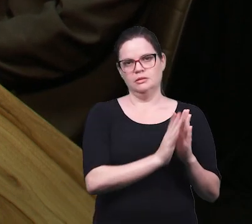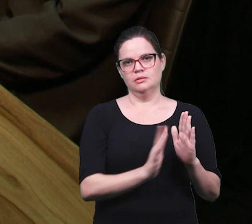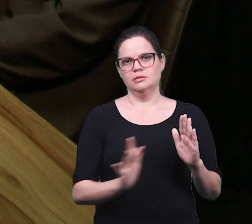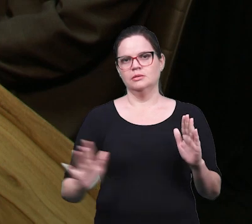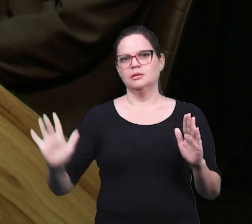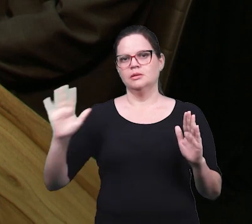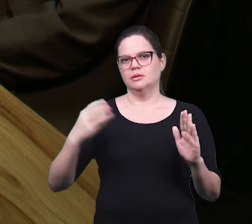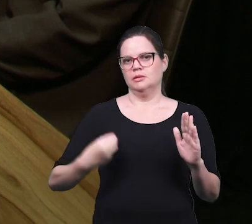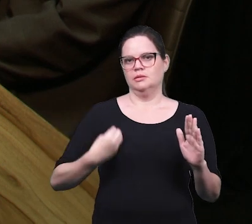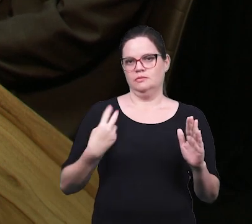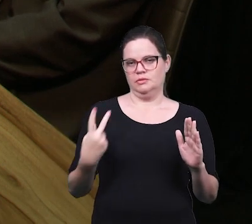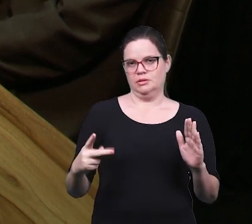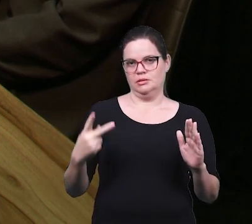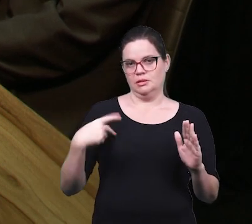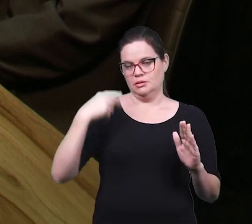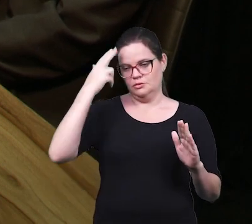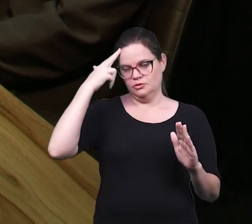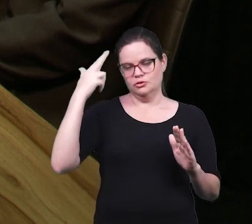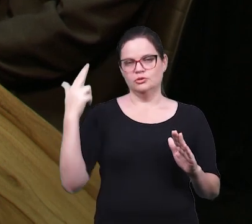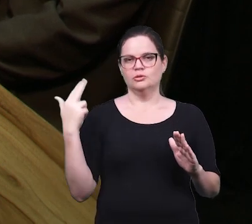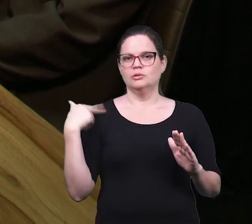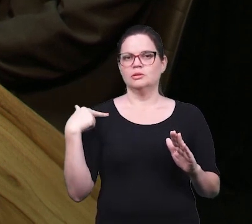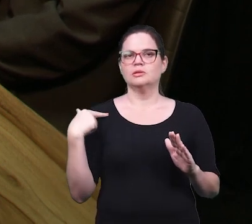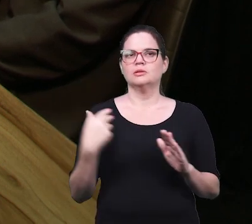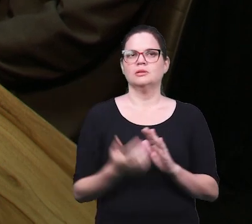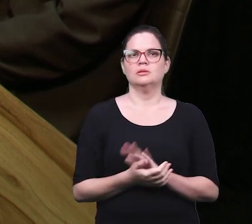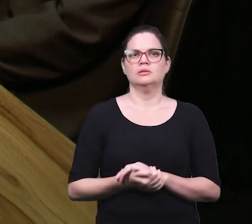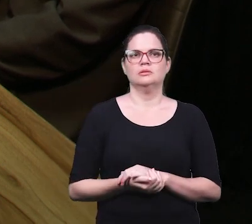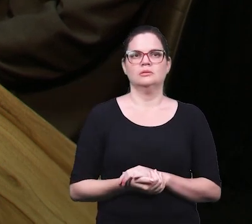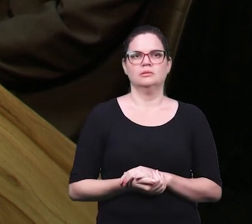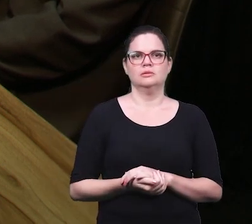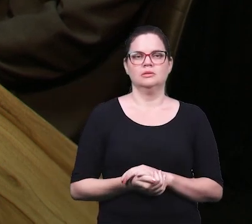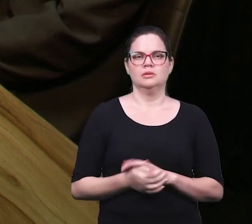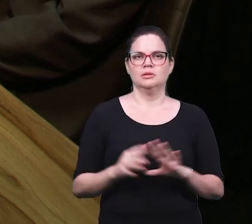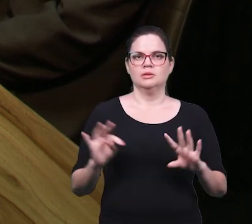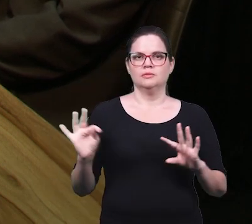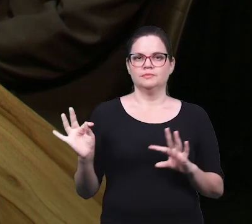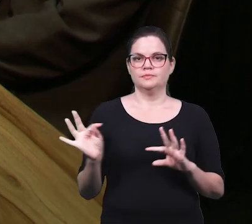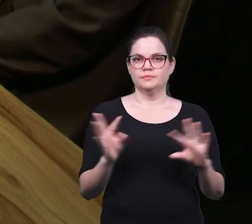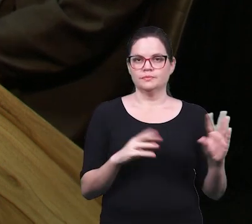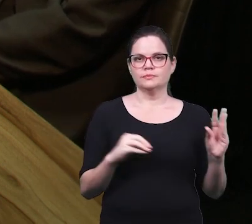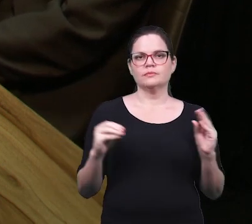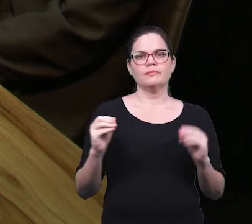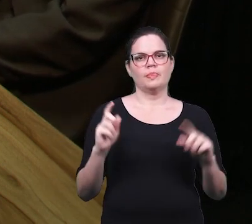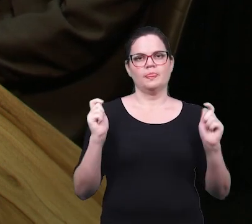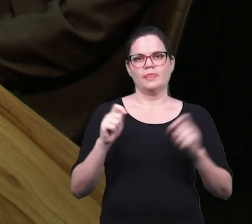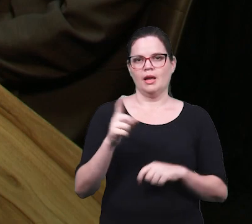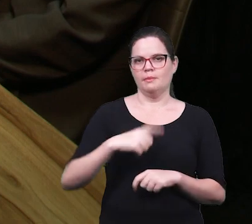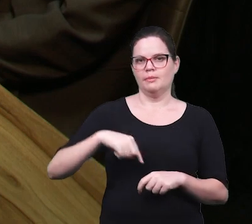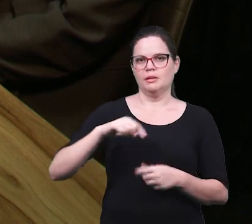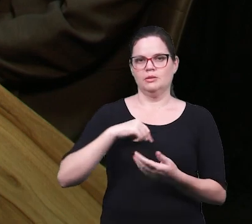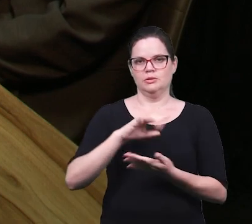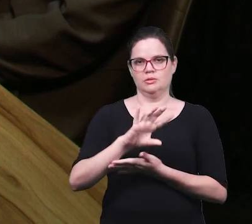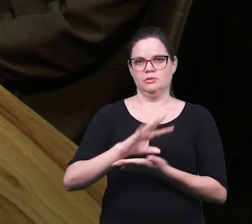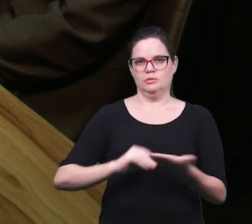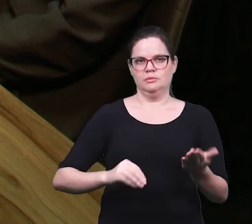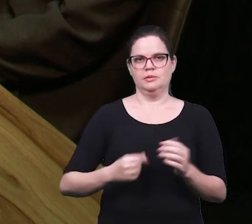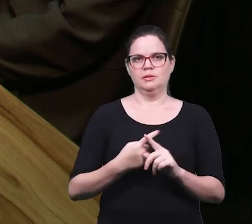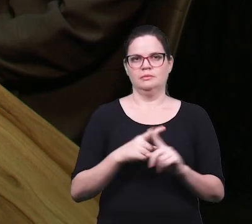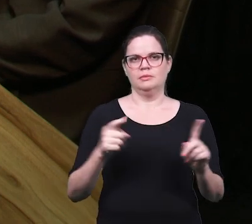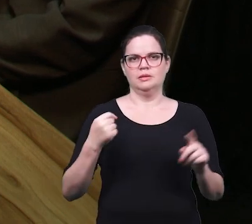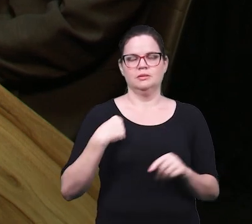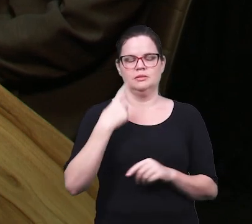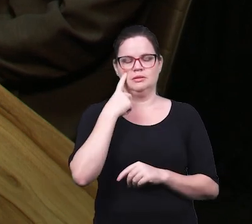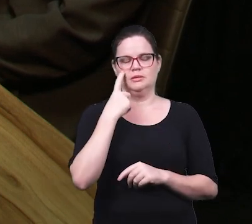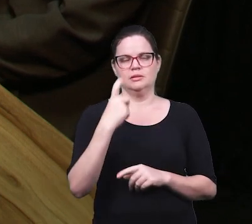uma trajetória maravilhosa, que tem tudo, tudo para que seja um exemplo para nós, né. interessante,